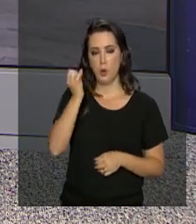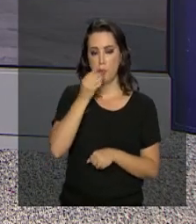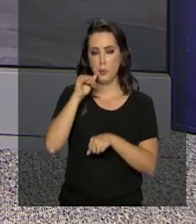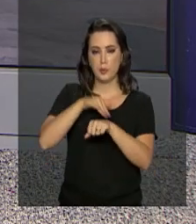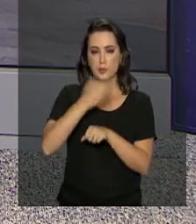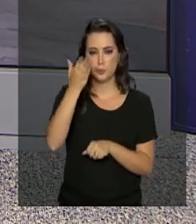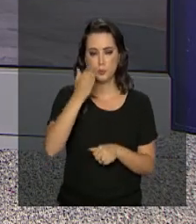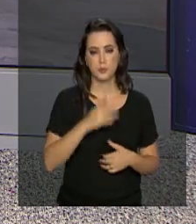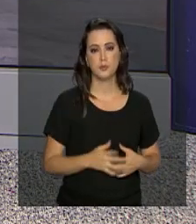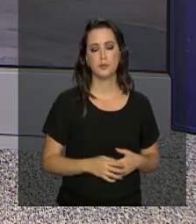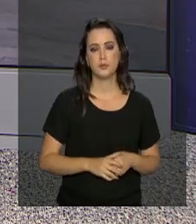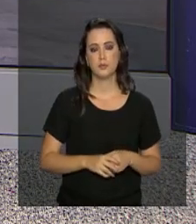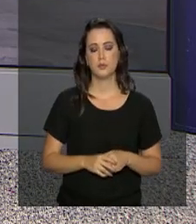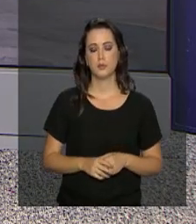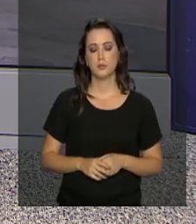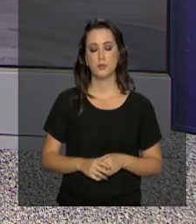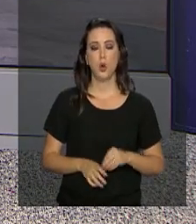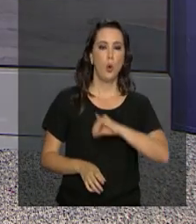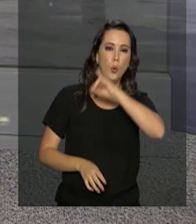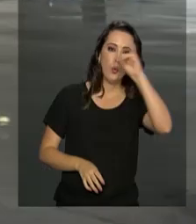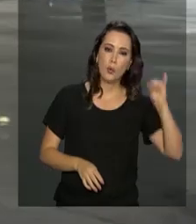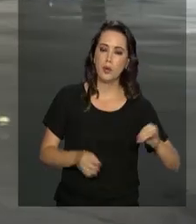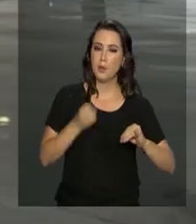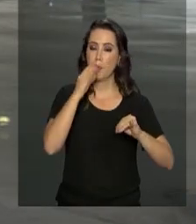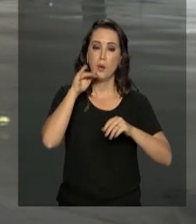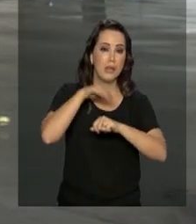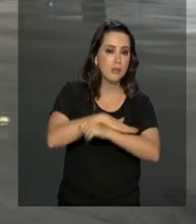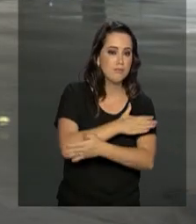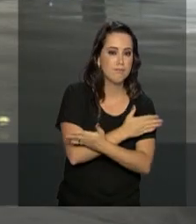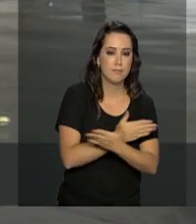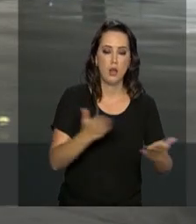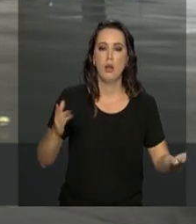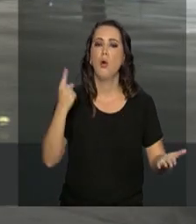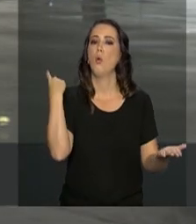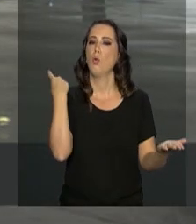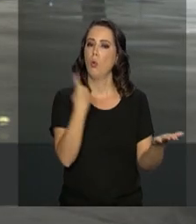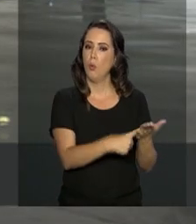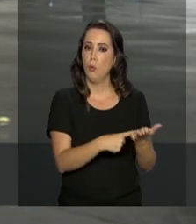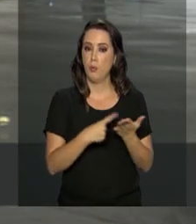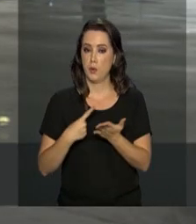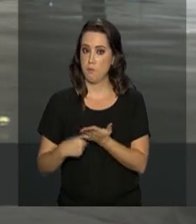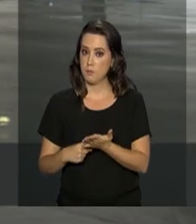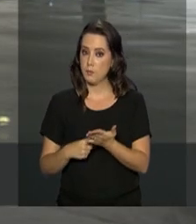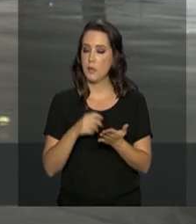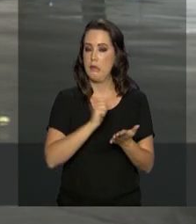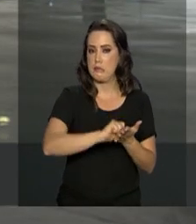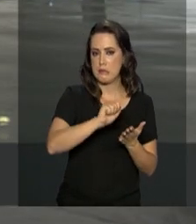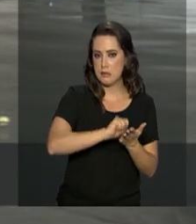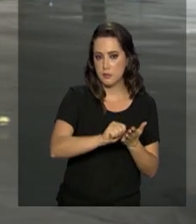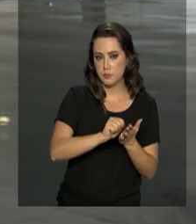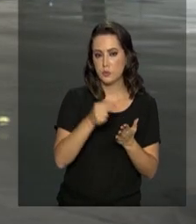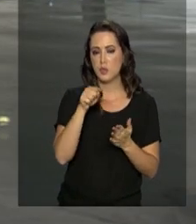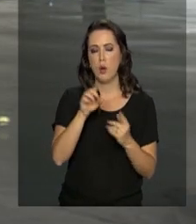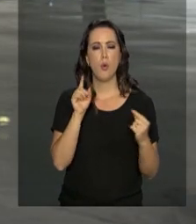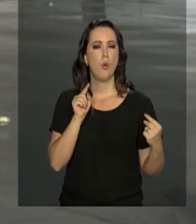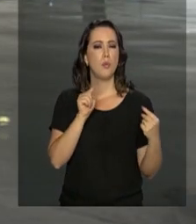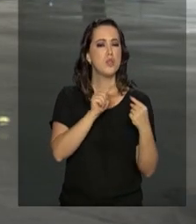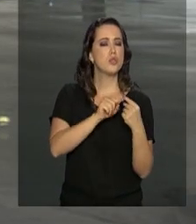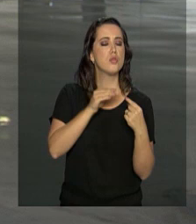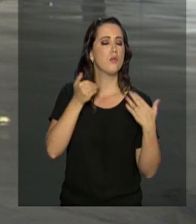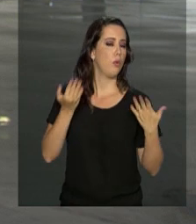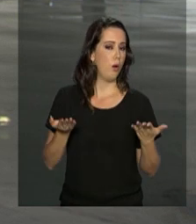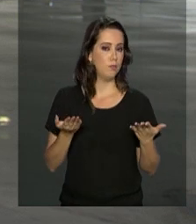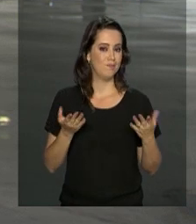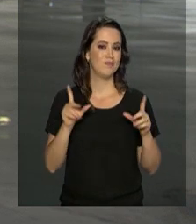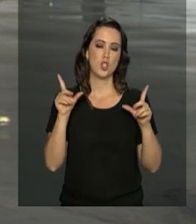noite pra você o volante roberto o boa noite a todos o acordo assinado há pouco tem o objetivo de amenizar a crise